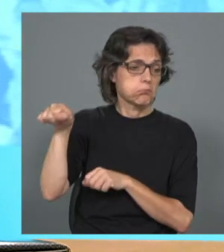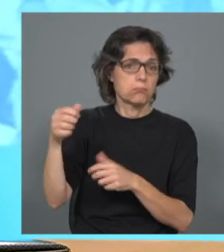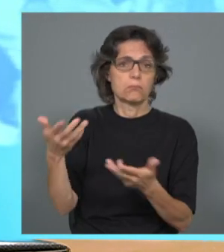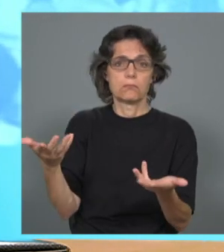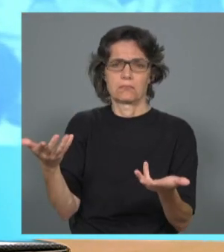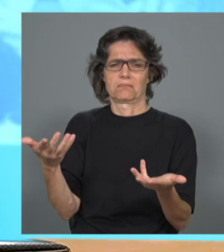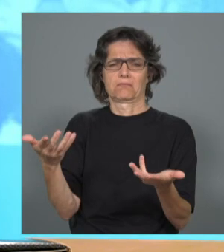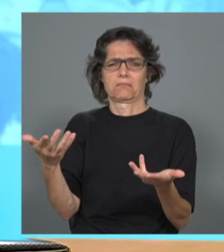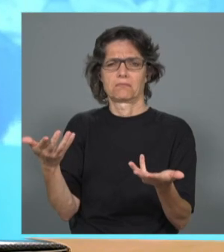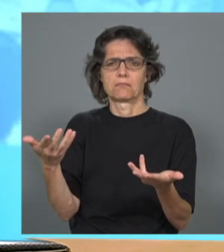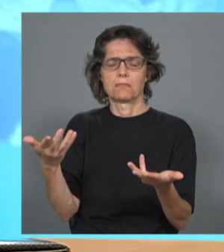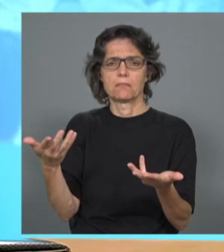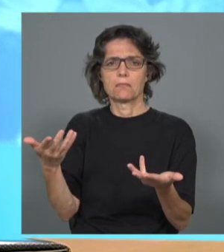facto